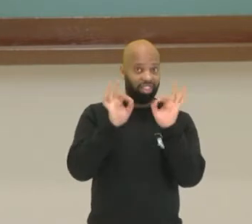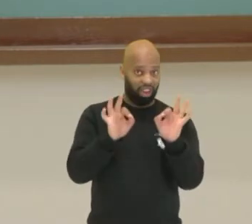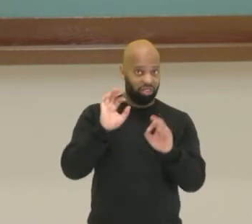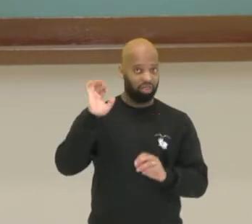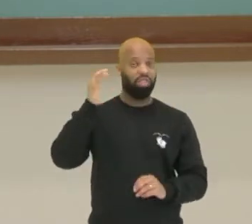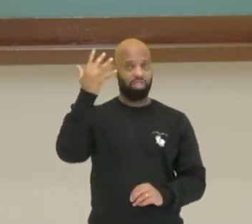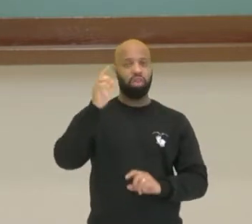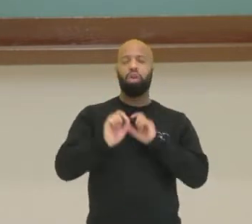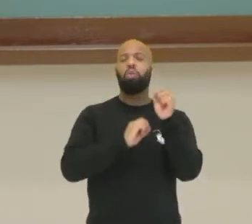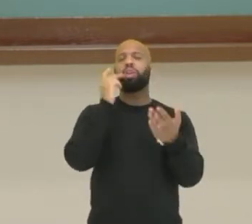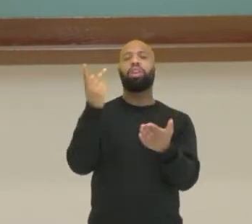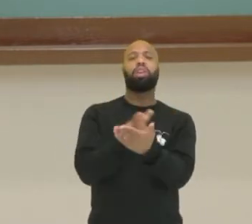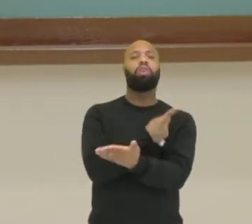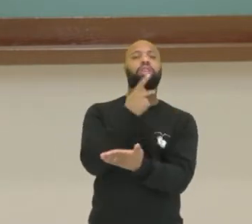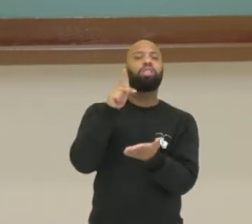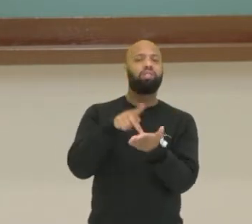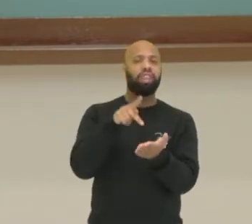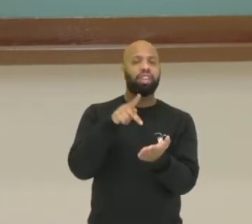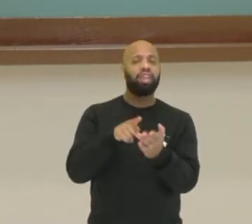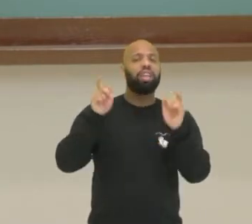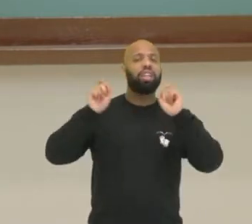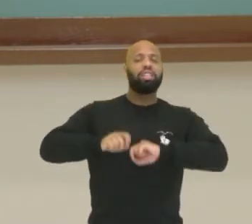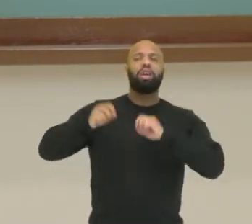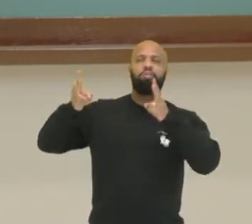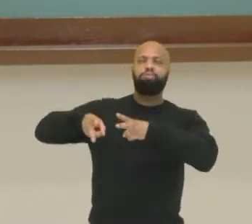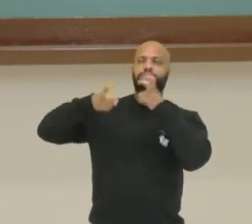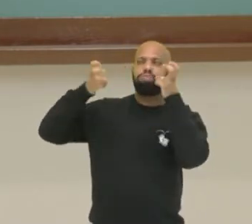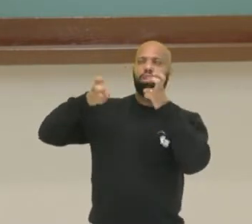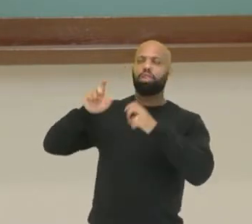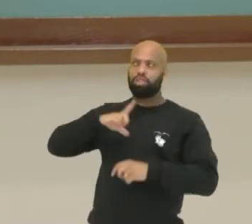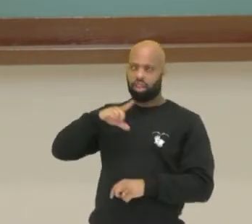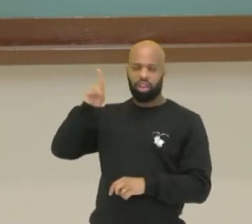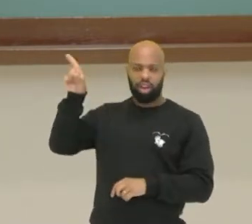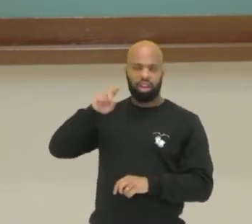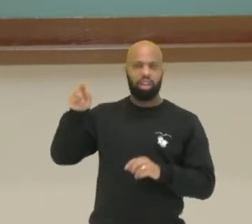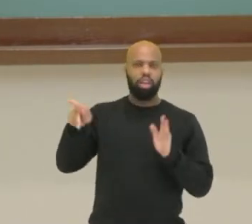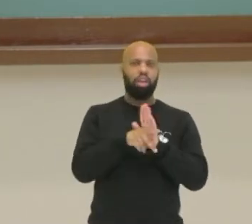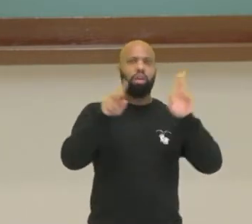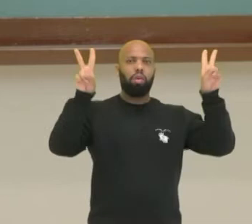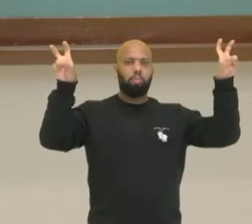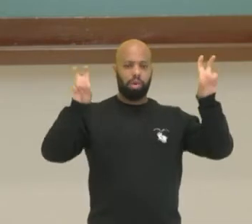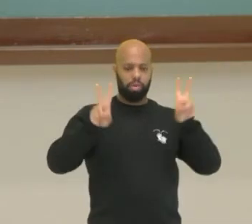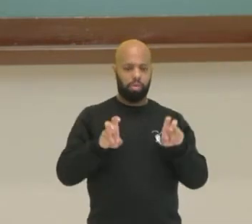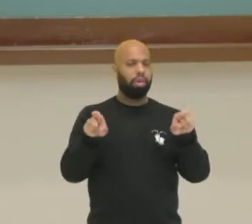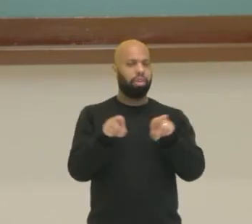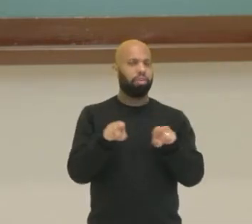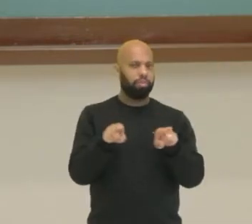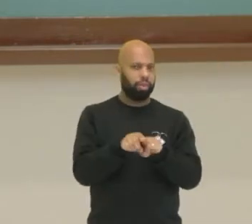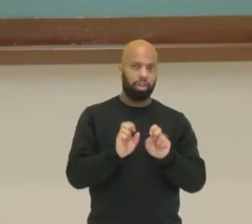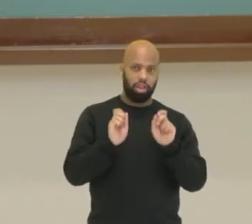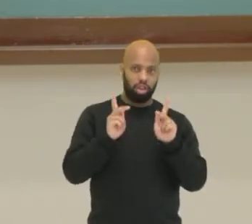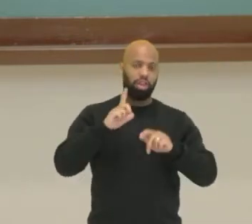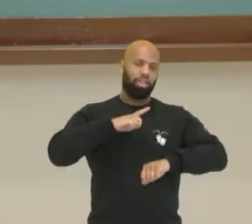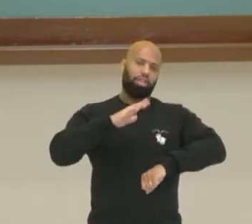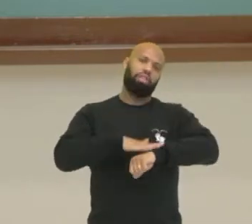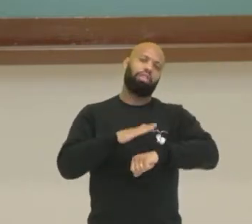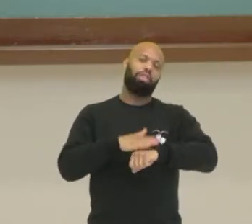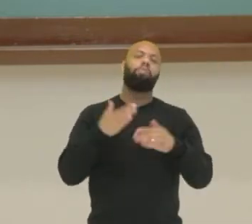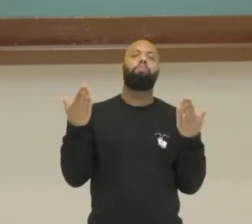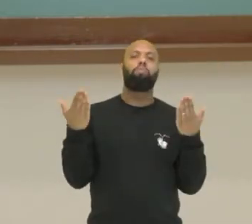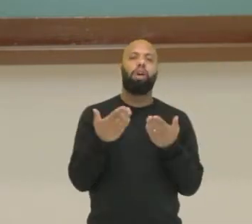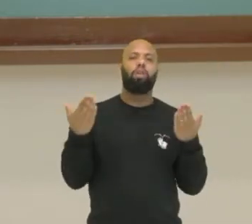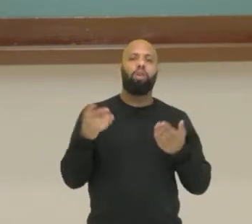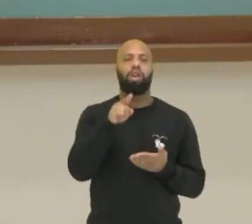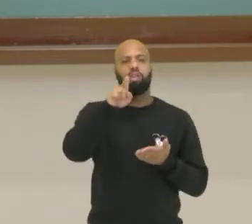Né? Que fato que pode estar aqui sendo revelado quando a gente para analisar o título e correlaciona, faz